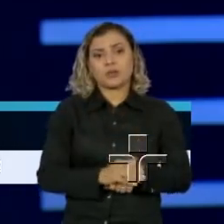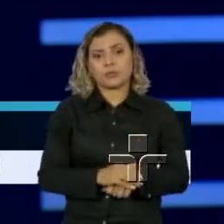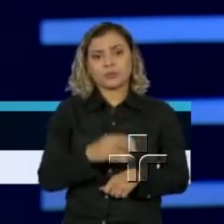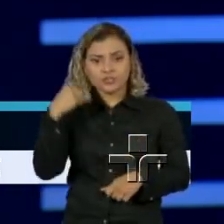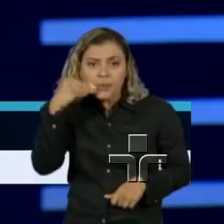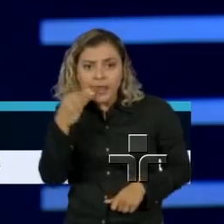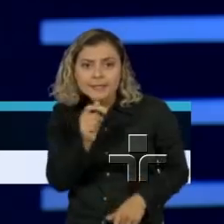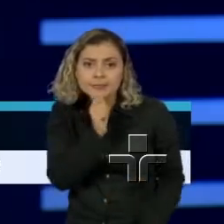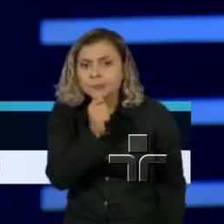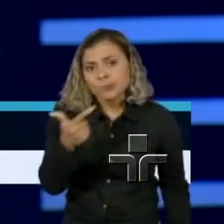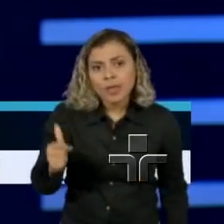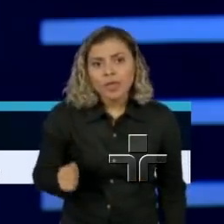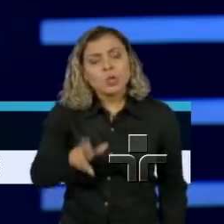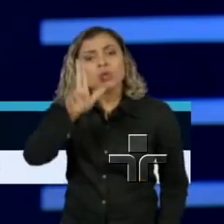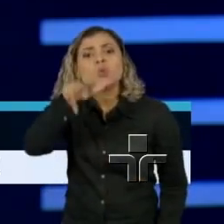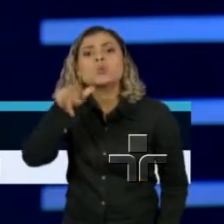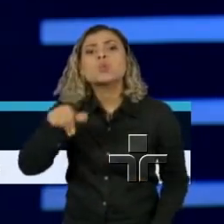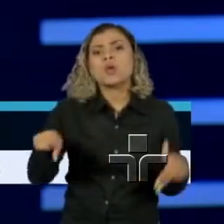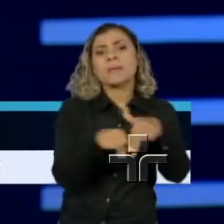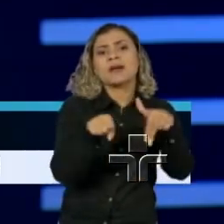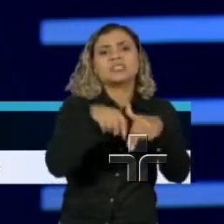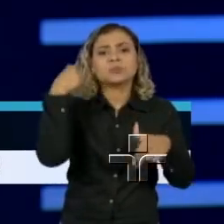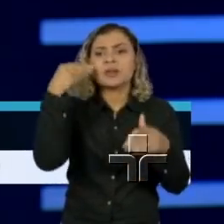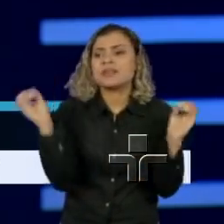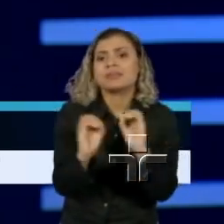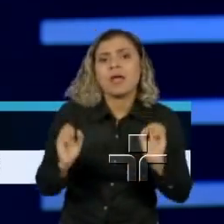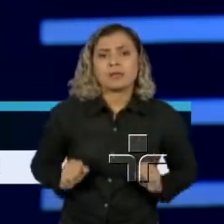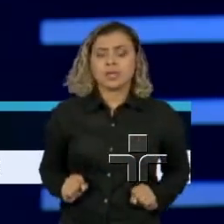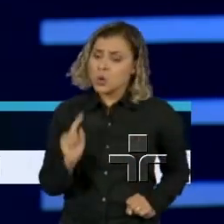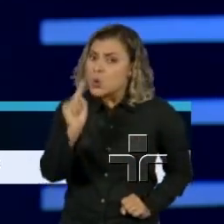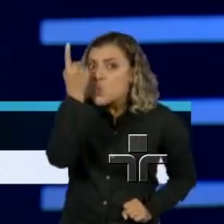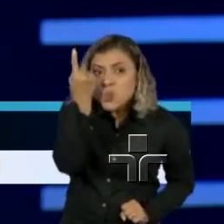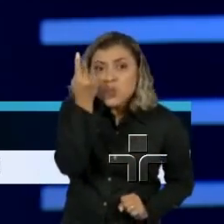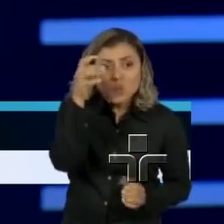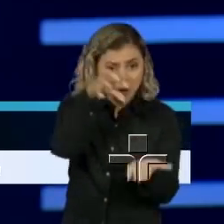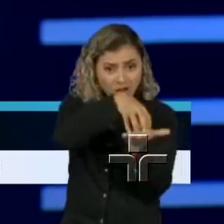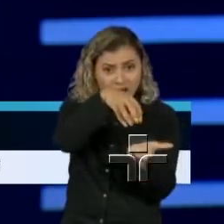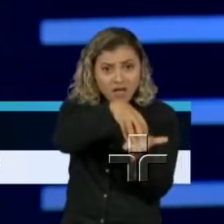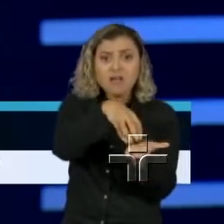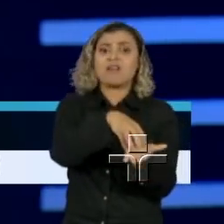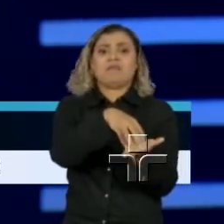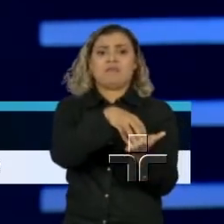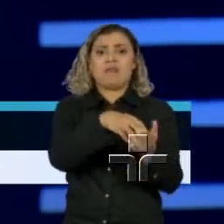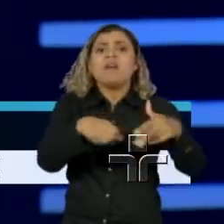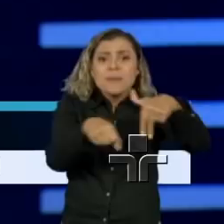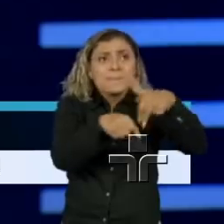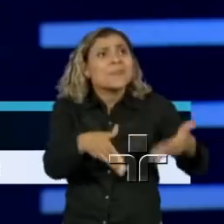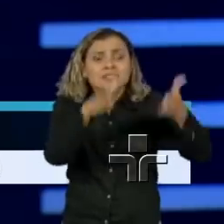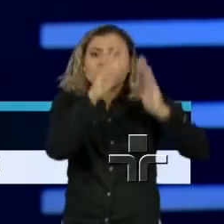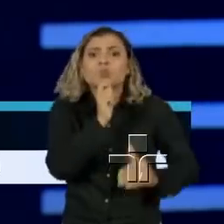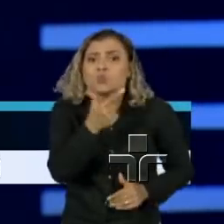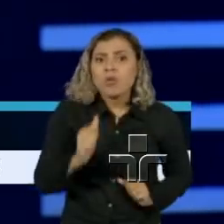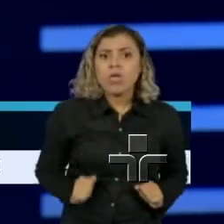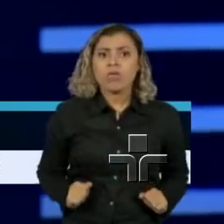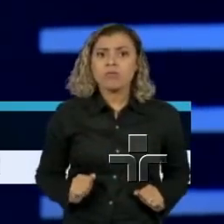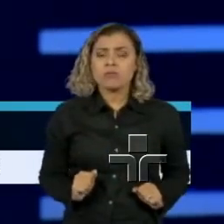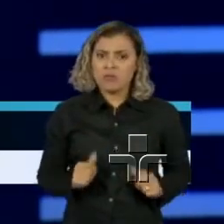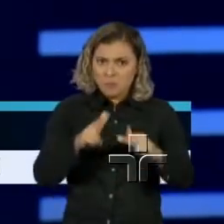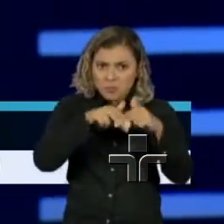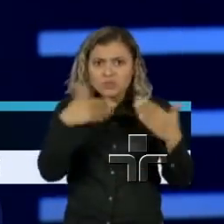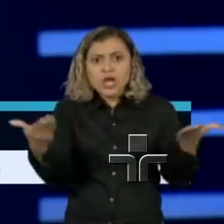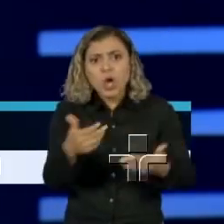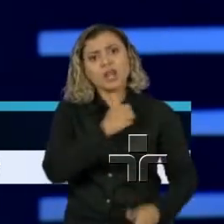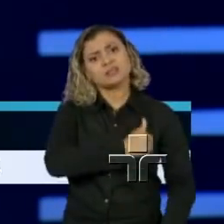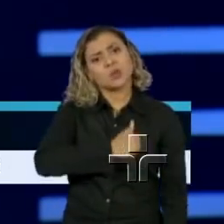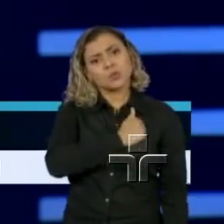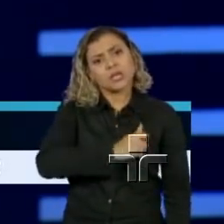que nunca chefiou uma embaixada, sequer uma embaixada. E esse é o momento que precisa de profissionais. Por isso que eu sinto